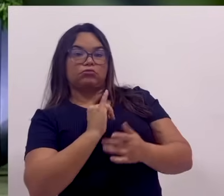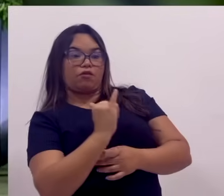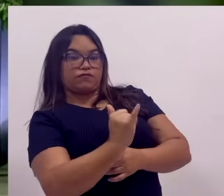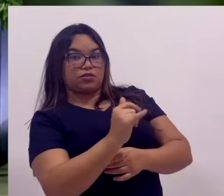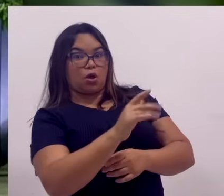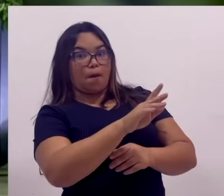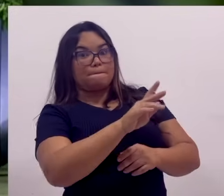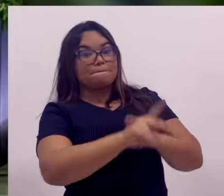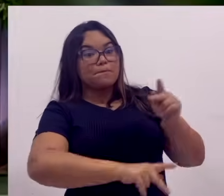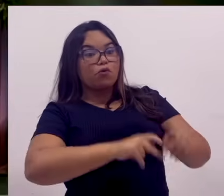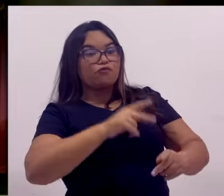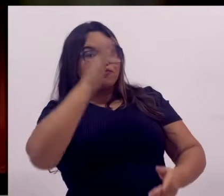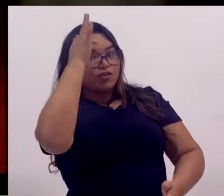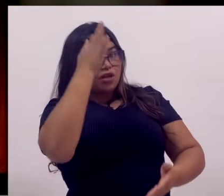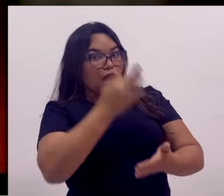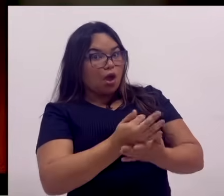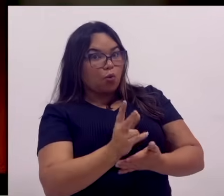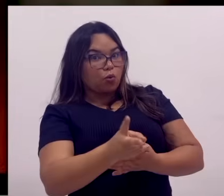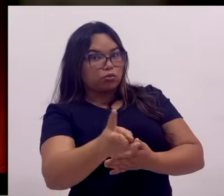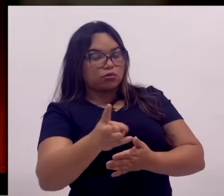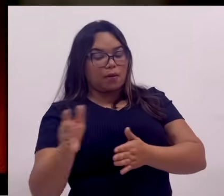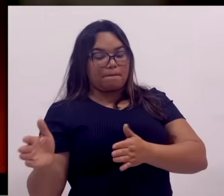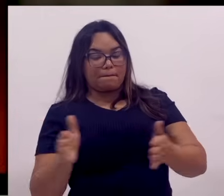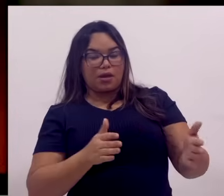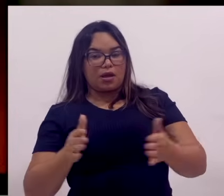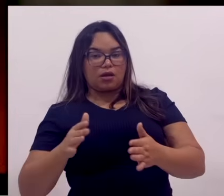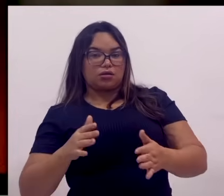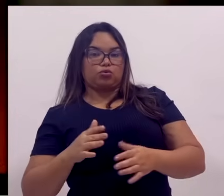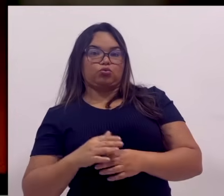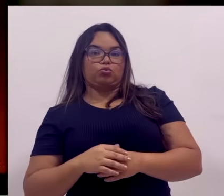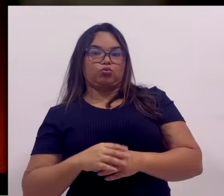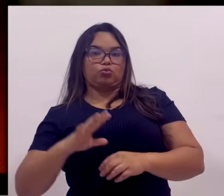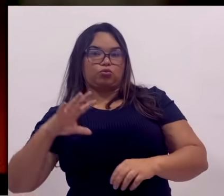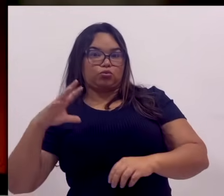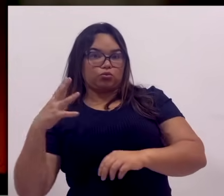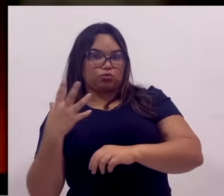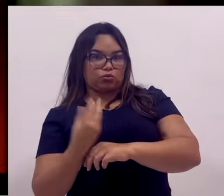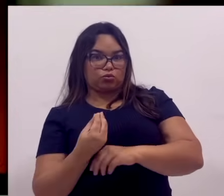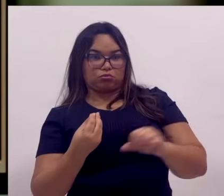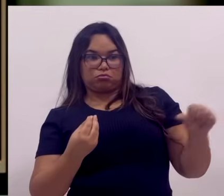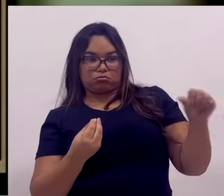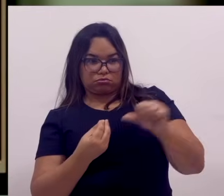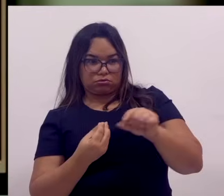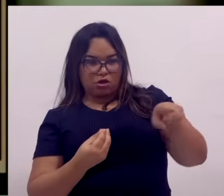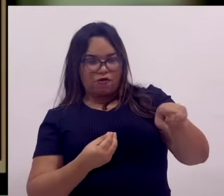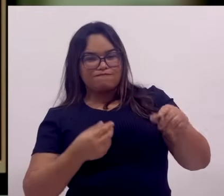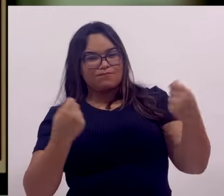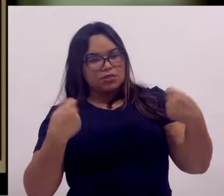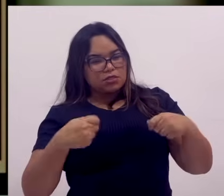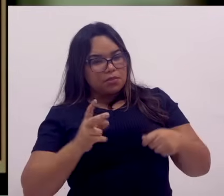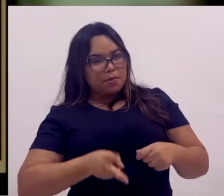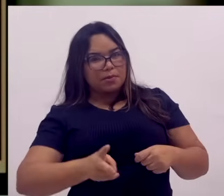E ao que vencer e guardar as minhas obras até o fim, eu lhe darei poder sobre as nações.